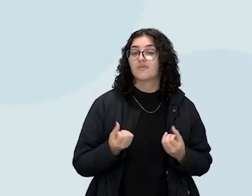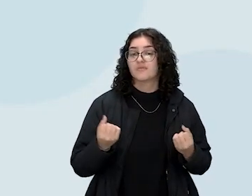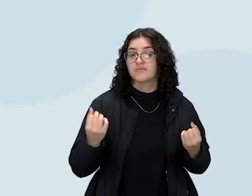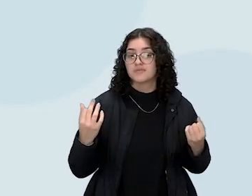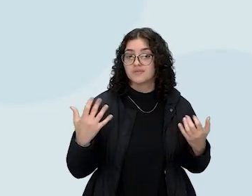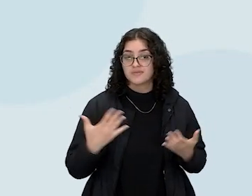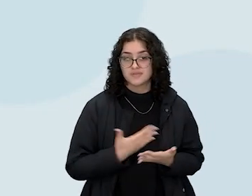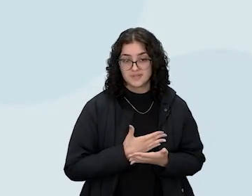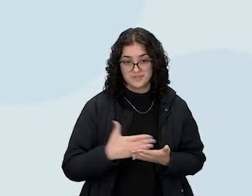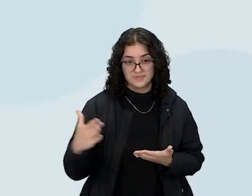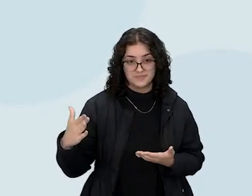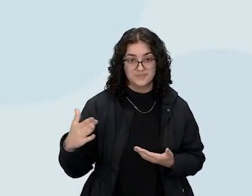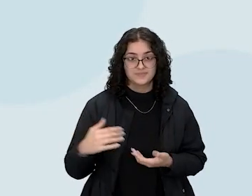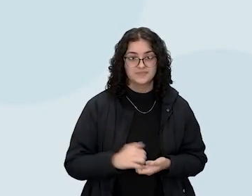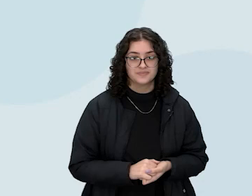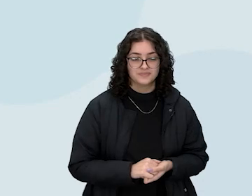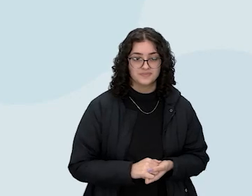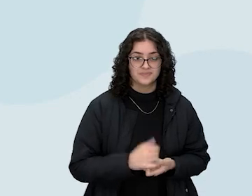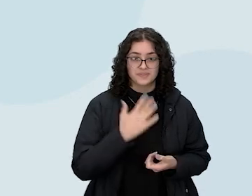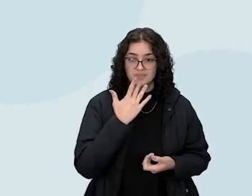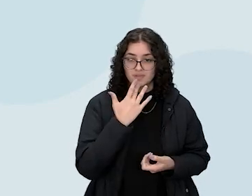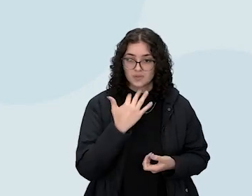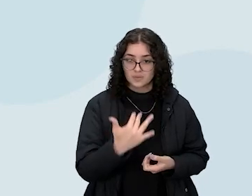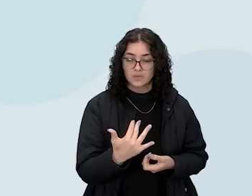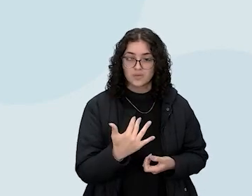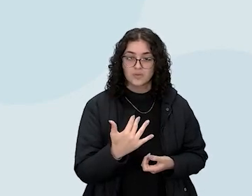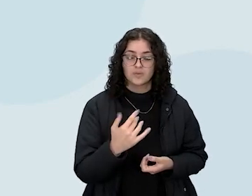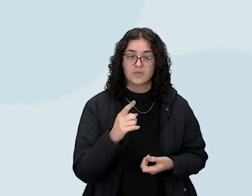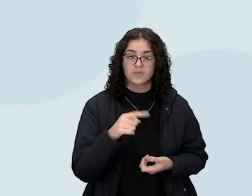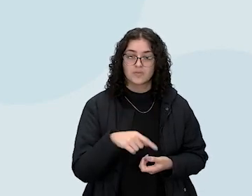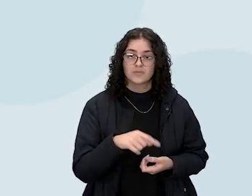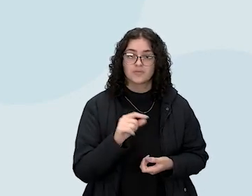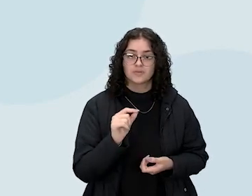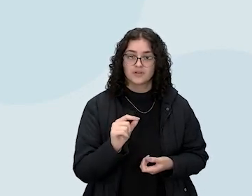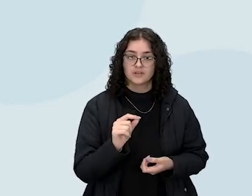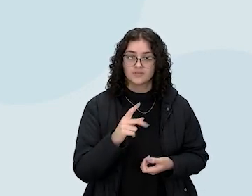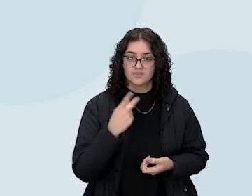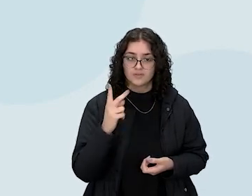lá na introdução? A cor mais predominante, a gente falou sobre